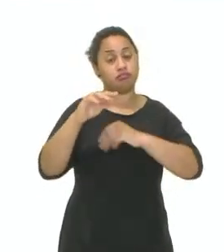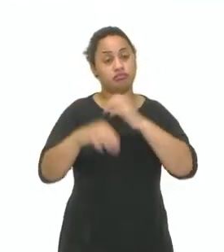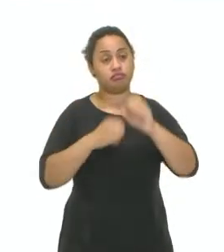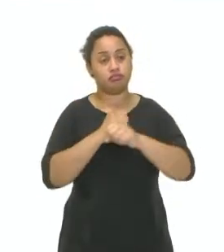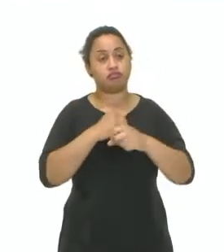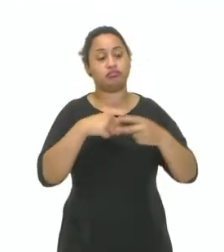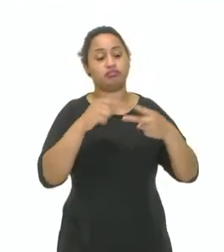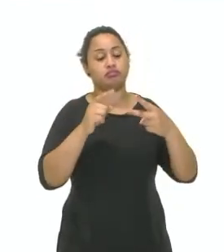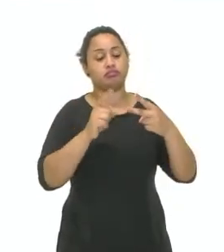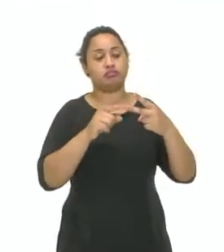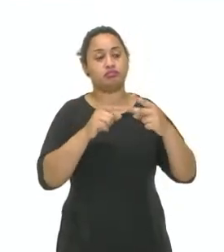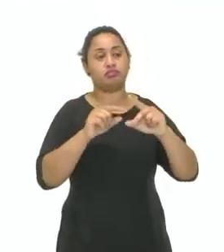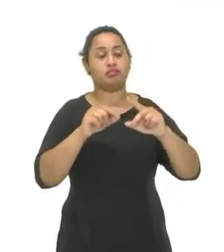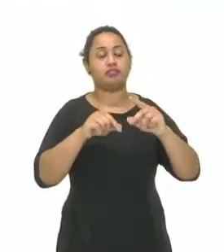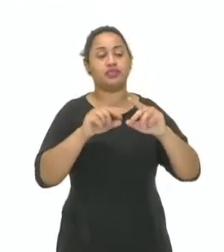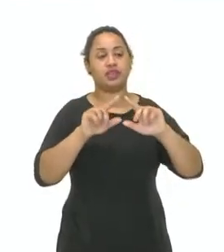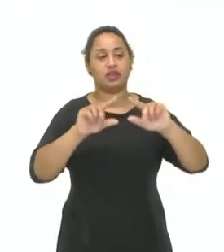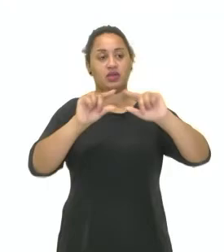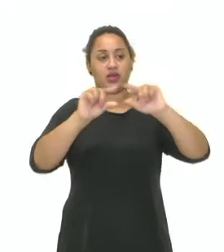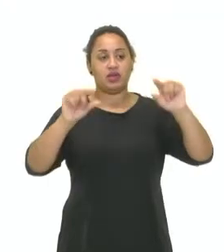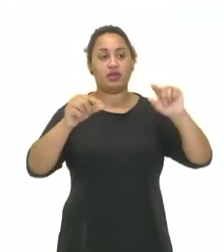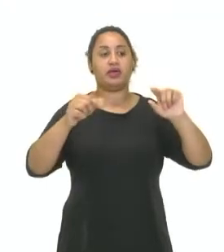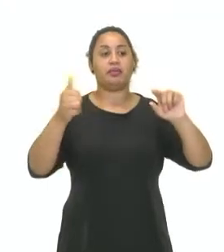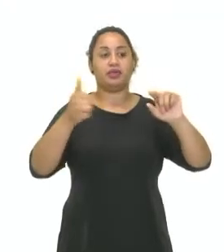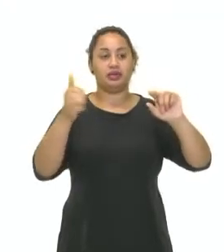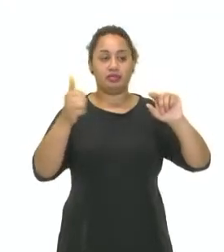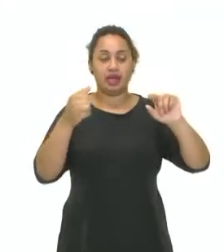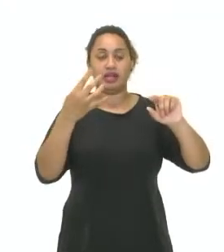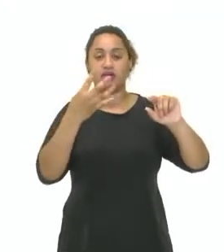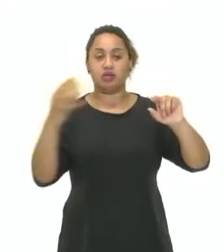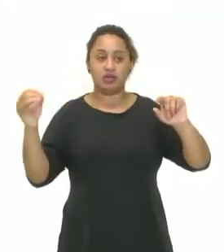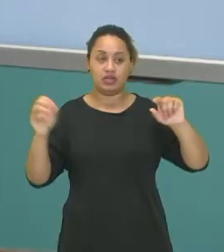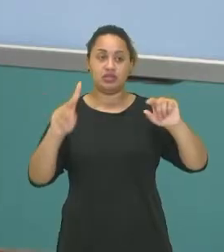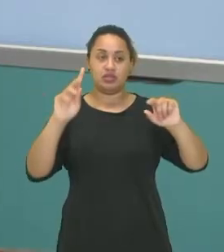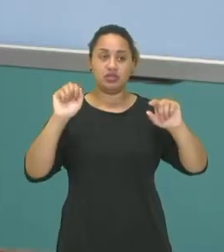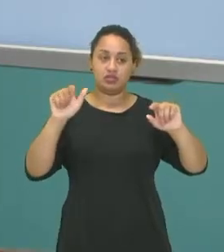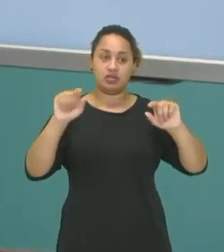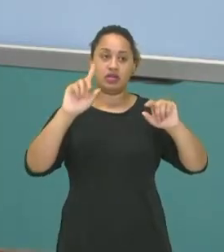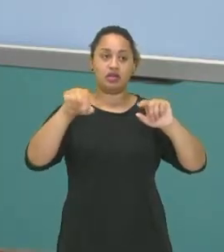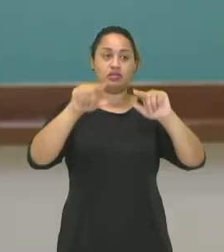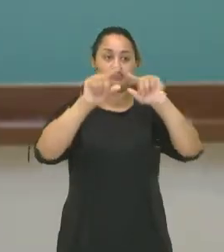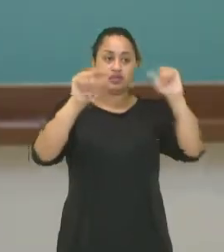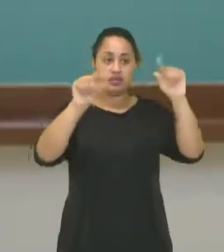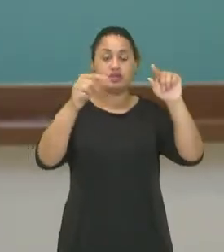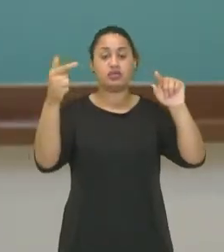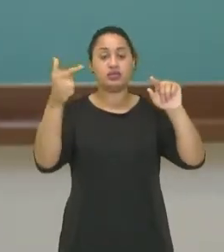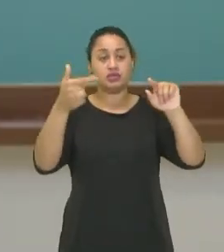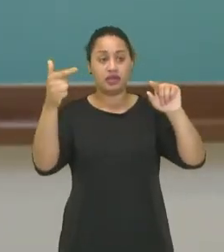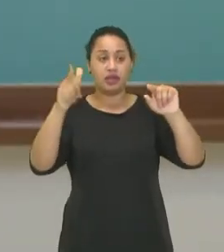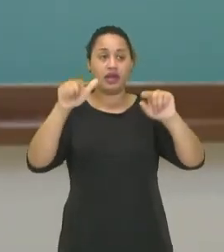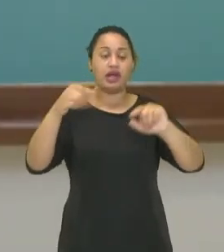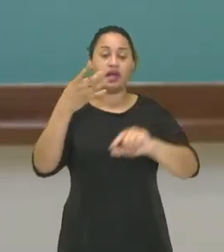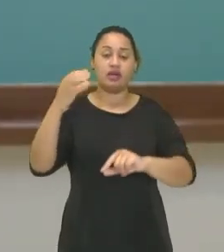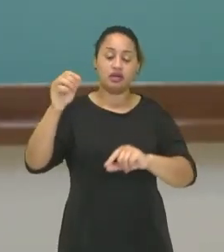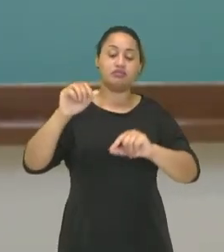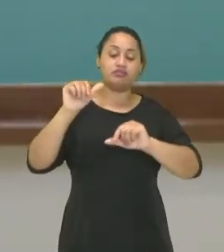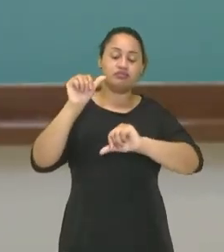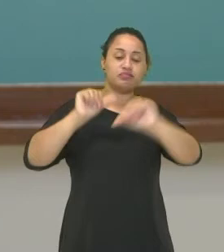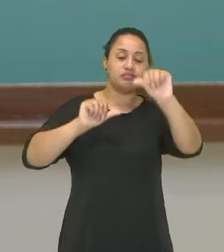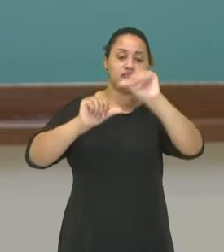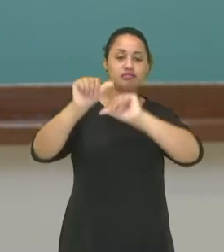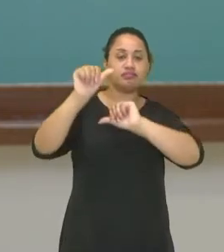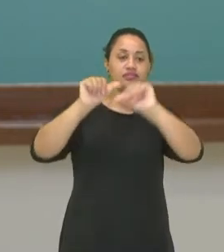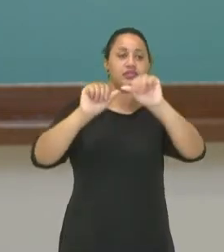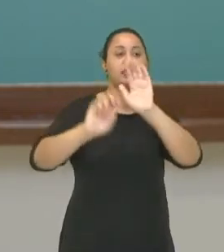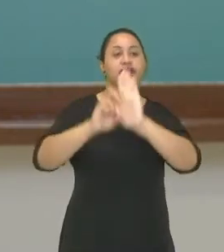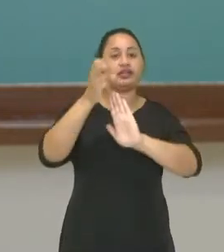primário, 400 quilocalorias por ano e consumidores secundários, 40 quilocalorias por ano. Lembrando que há uma transferência de energia de um